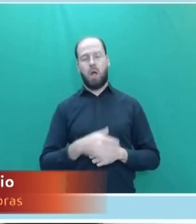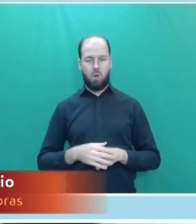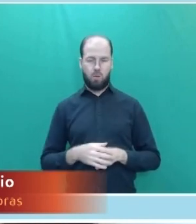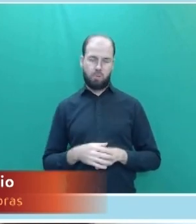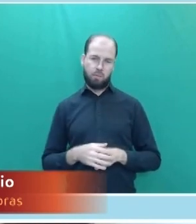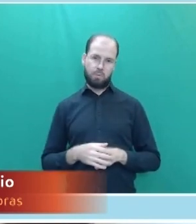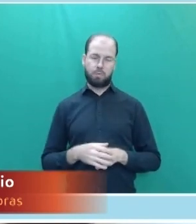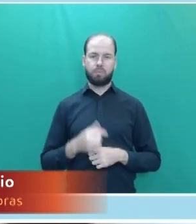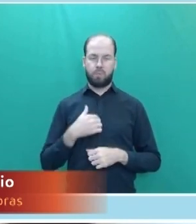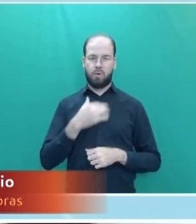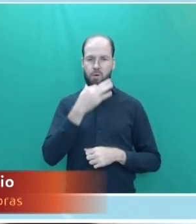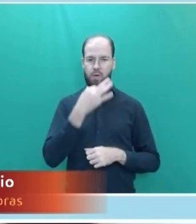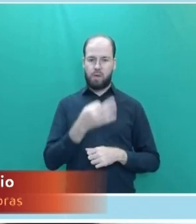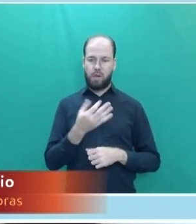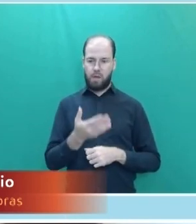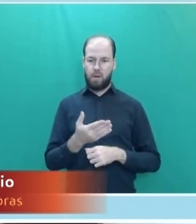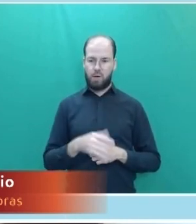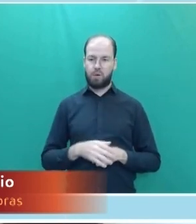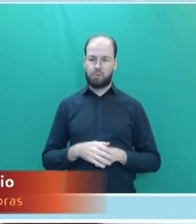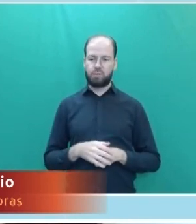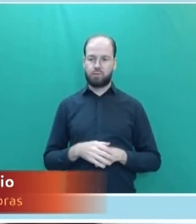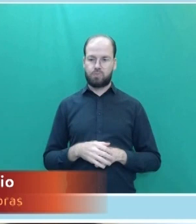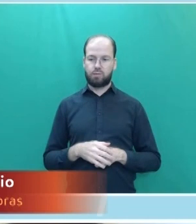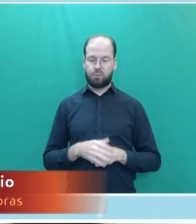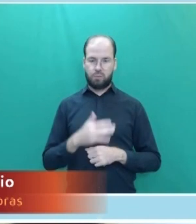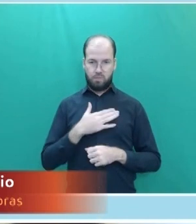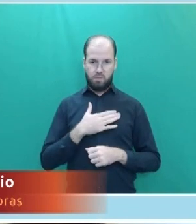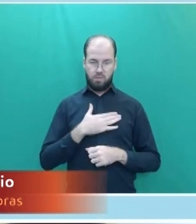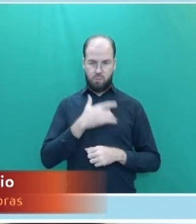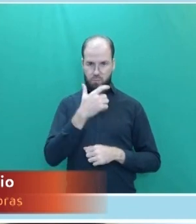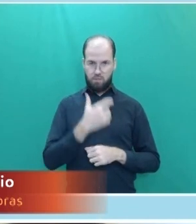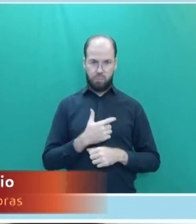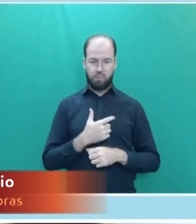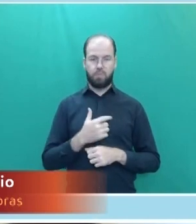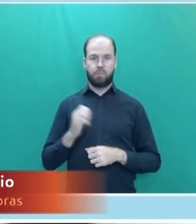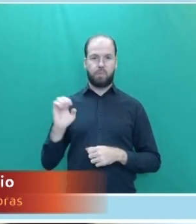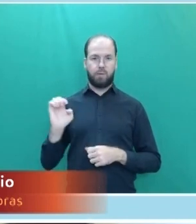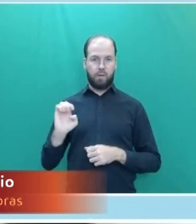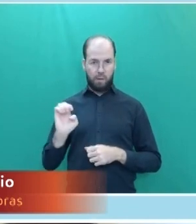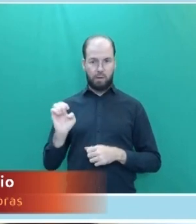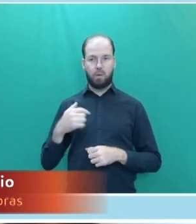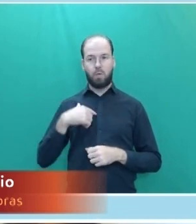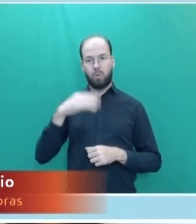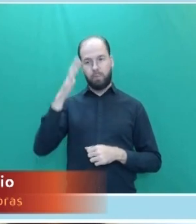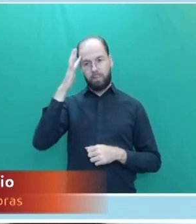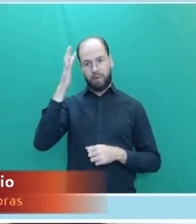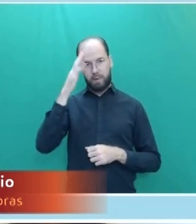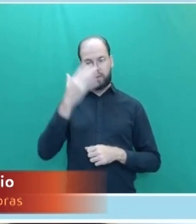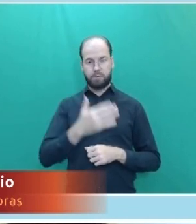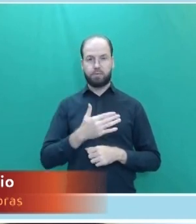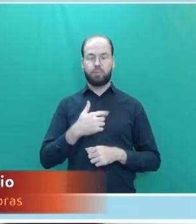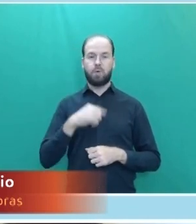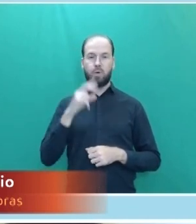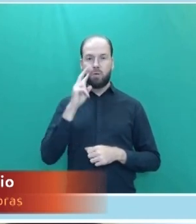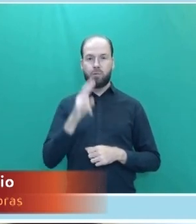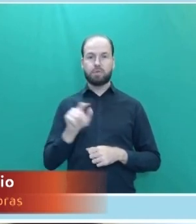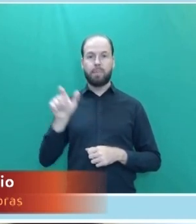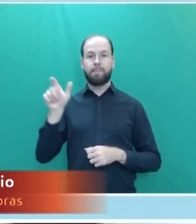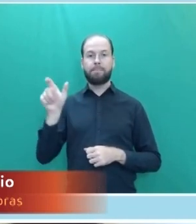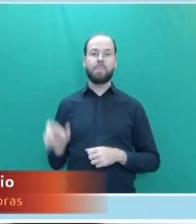isso. Acho que eu, enquanto um homem gay, né, eu penso muito nisso. Acho que quando eu vejo um